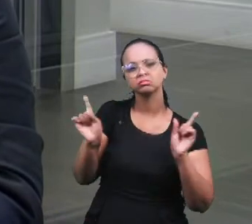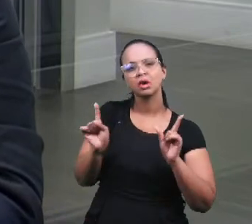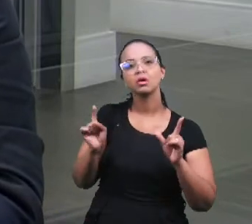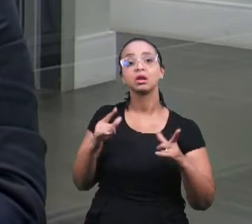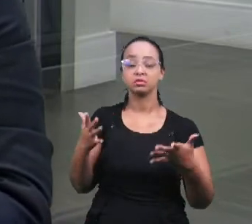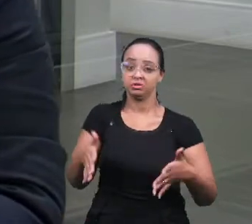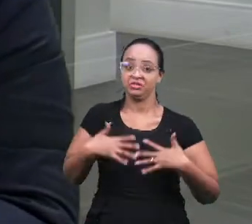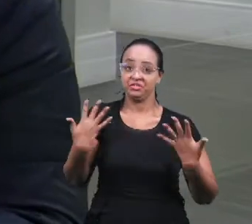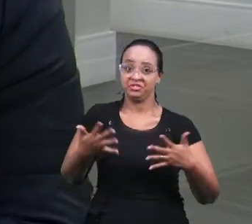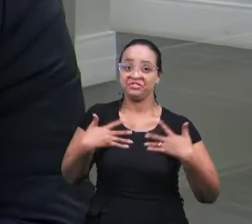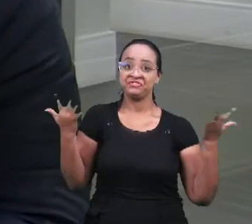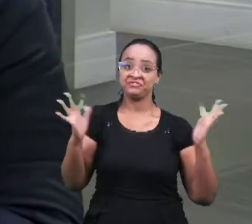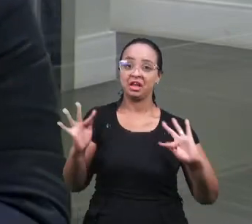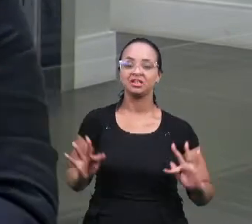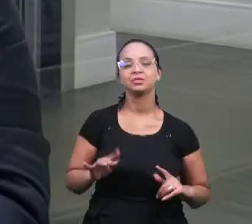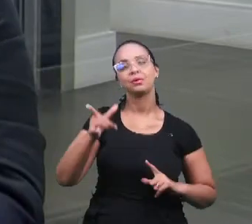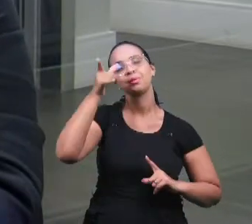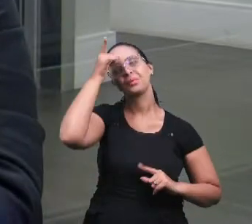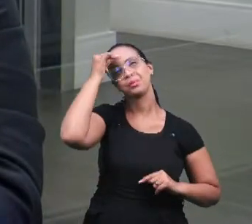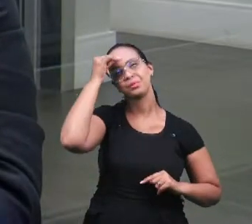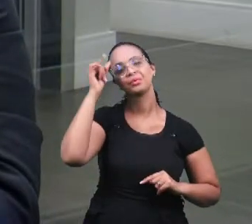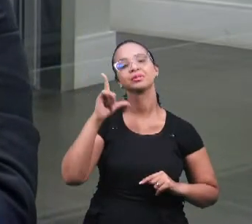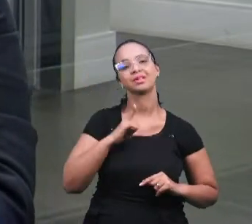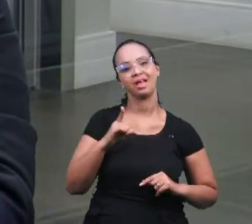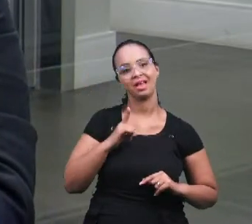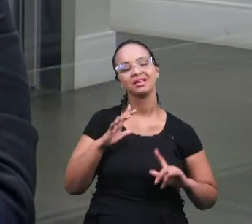contente, no primeiro momento até aliviada, né?